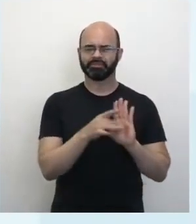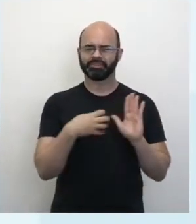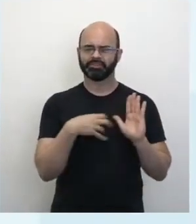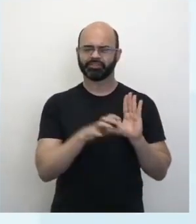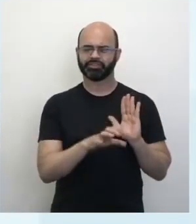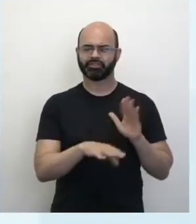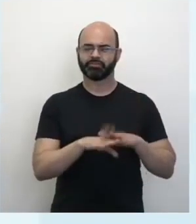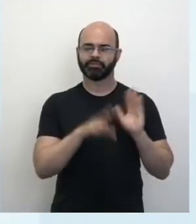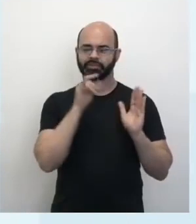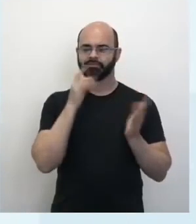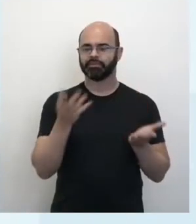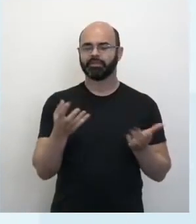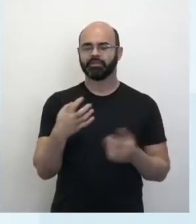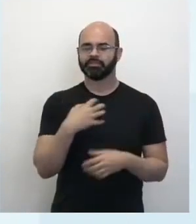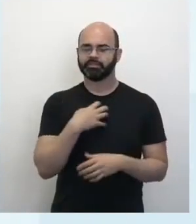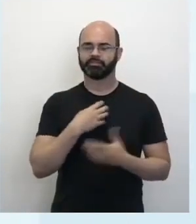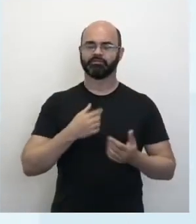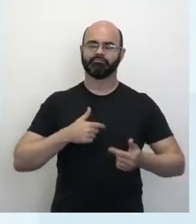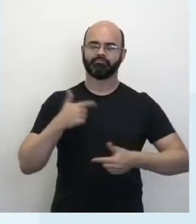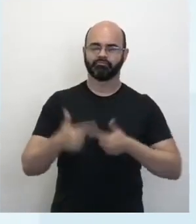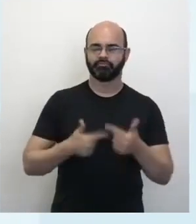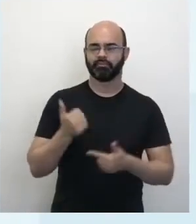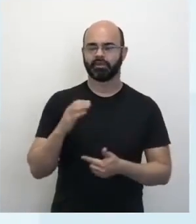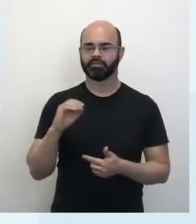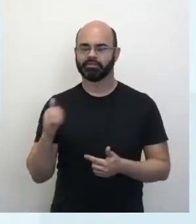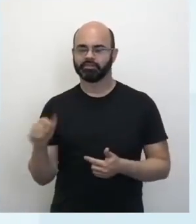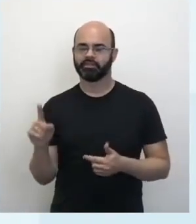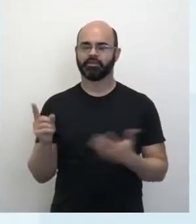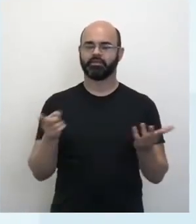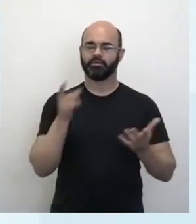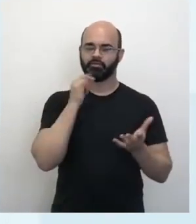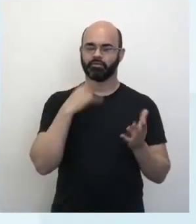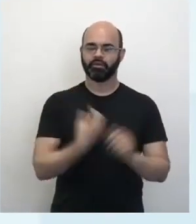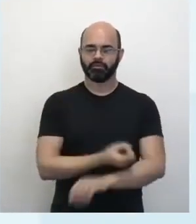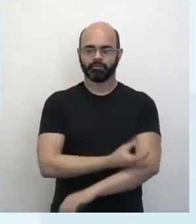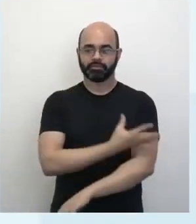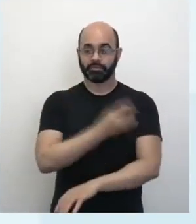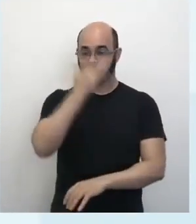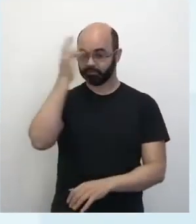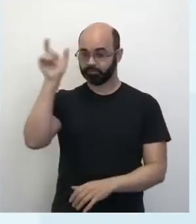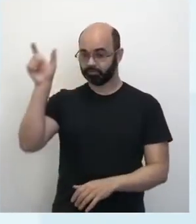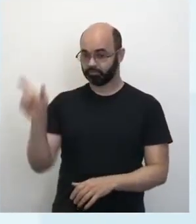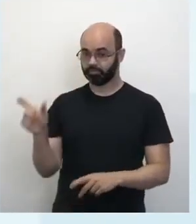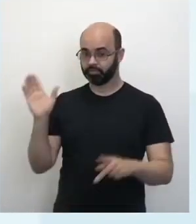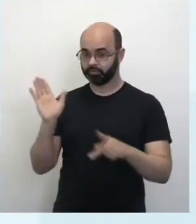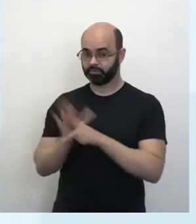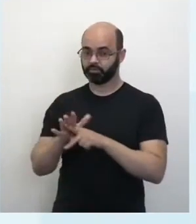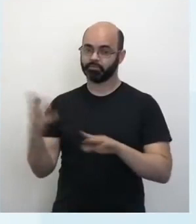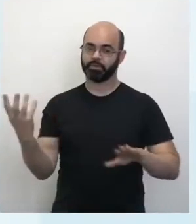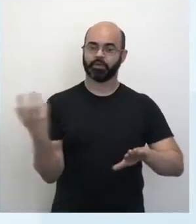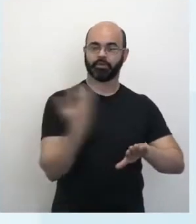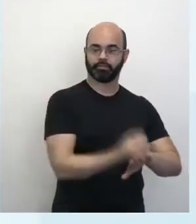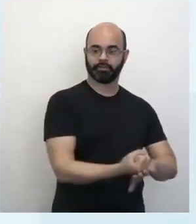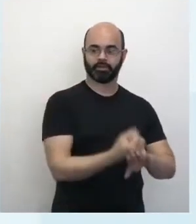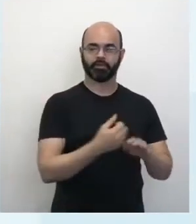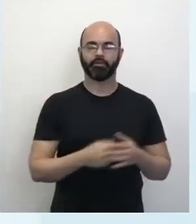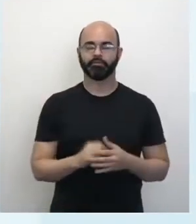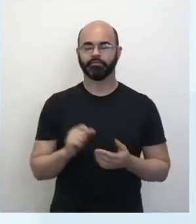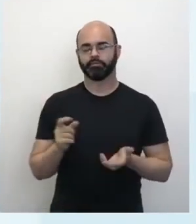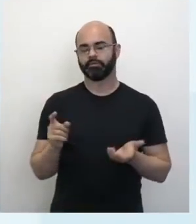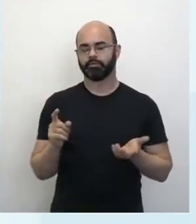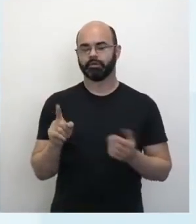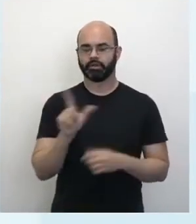características de sentimentos, de ações, emoções, né, situações humanas, tá? Trata-se, então, de uma figura de